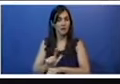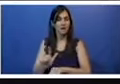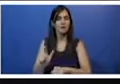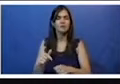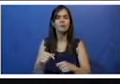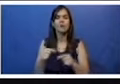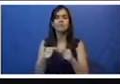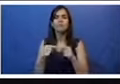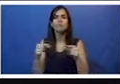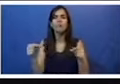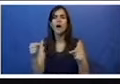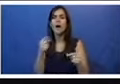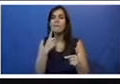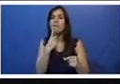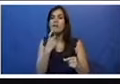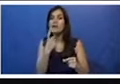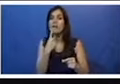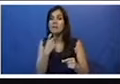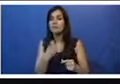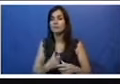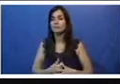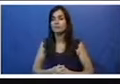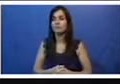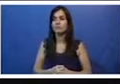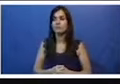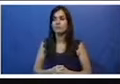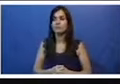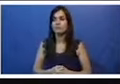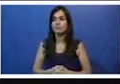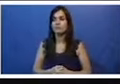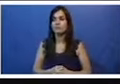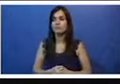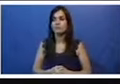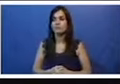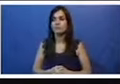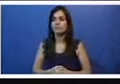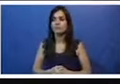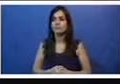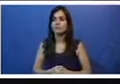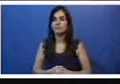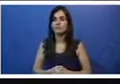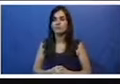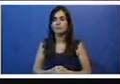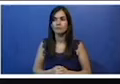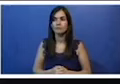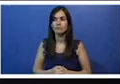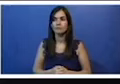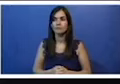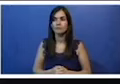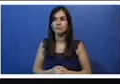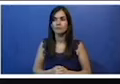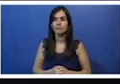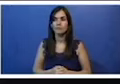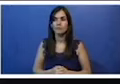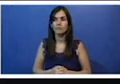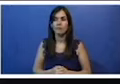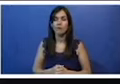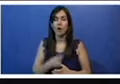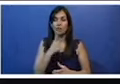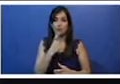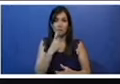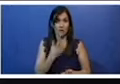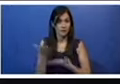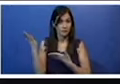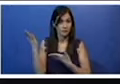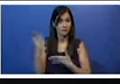Vermelha Olha a Barra Vermelha pequenininha vamos lá a Barrinha vermelha